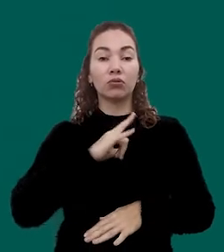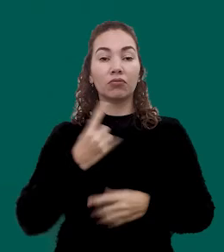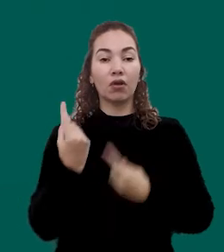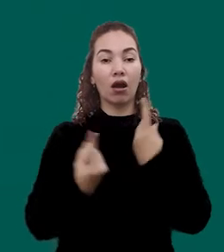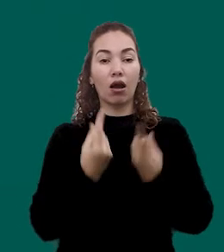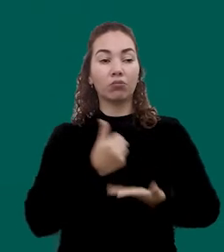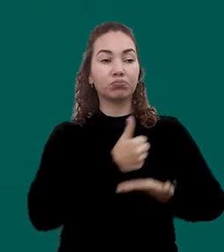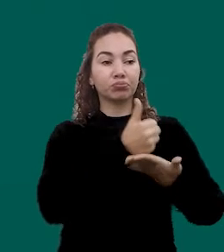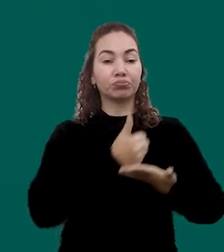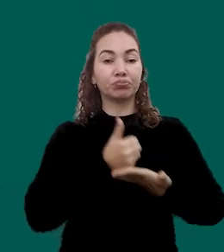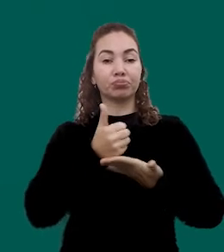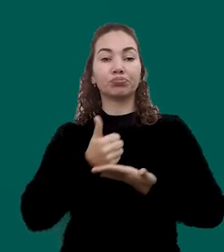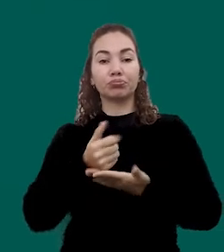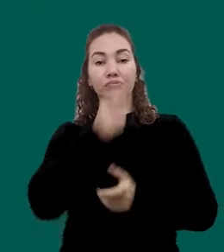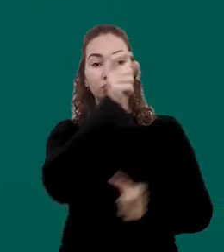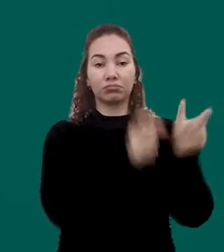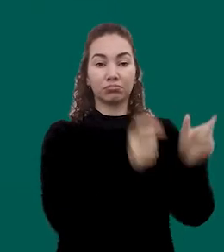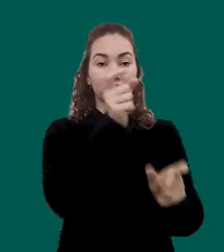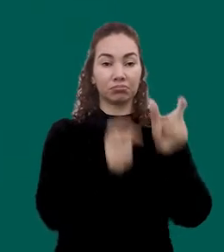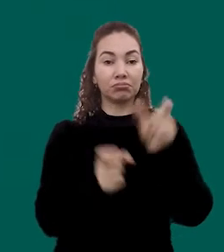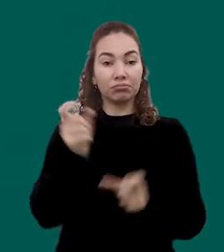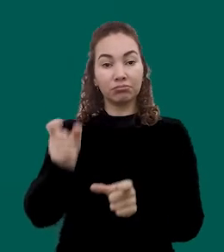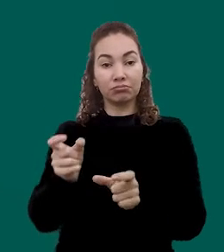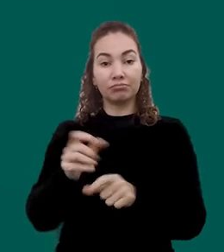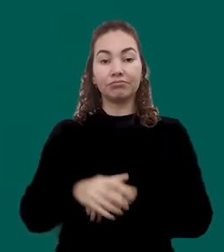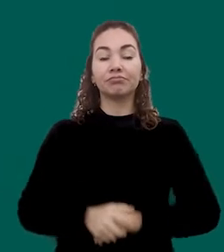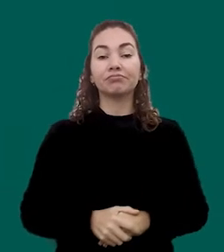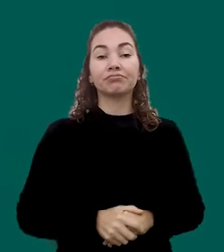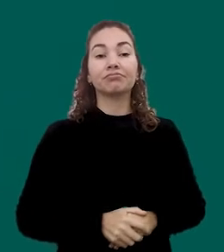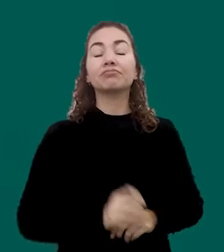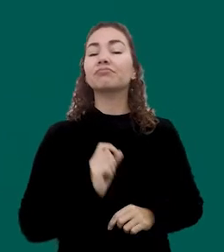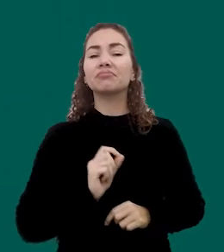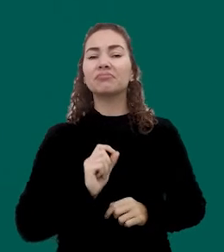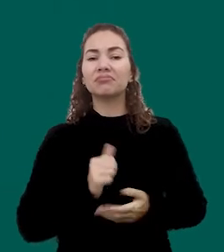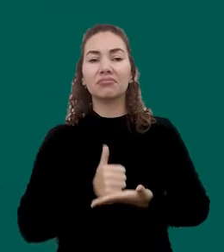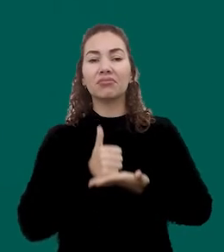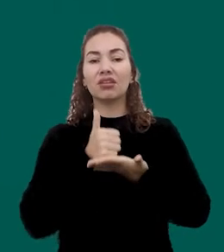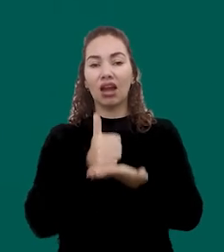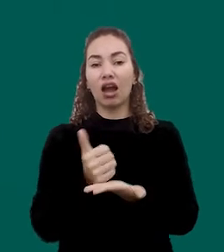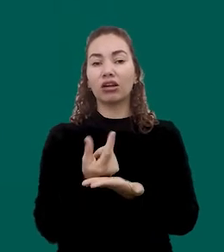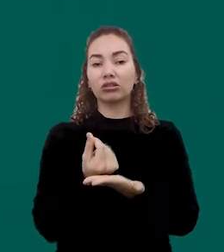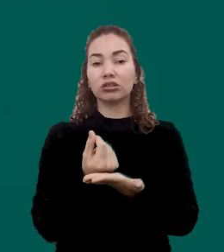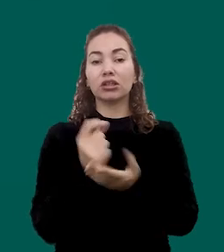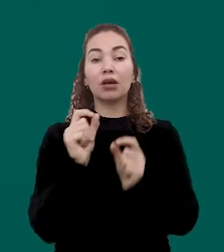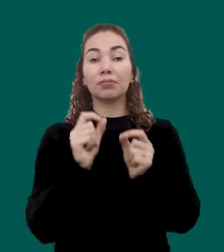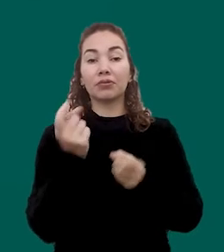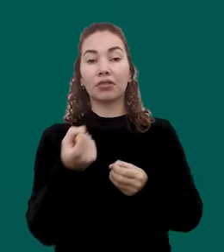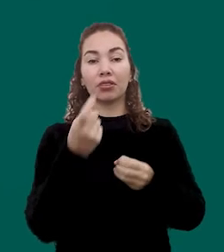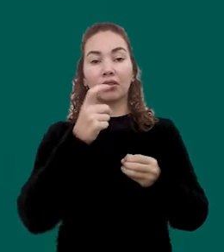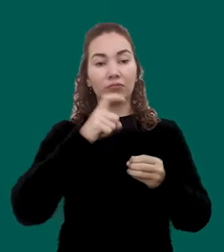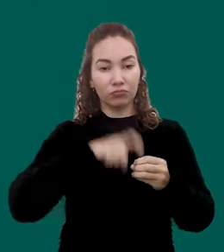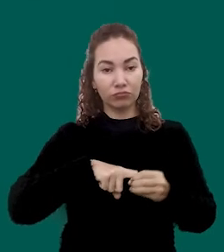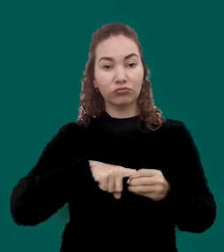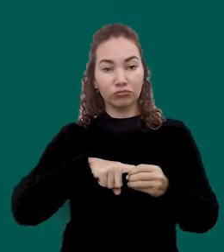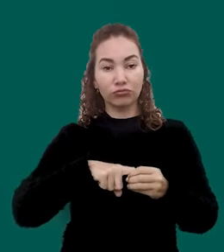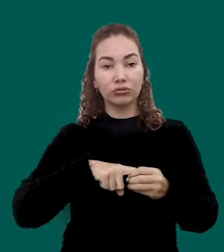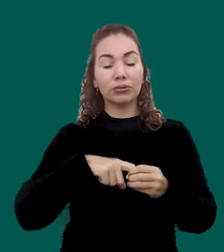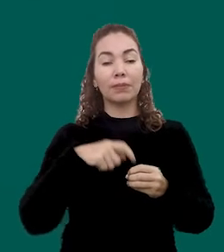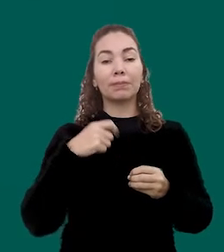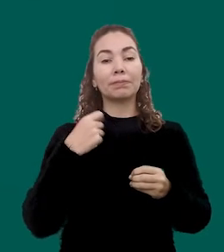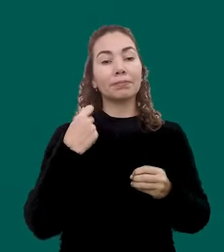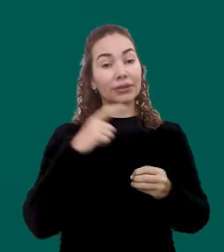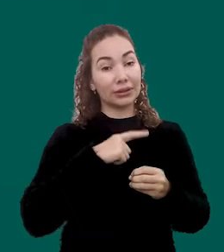para algumas pessoas. Esses auxílios, então, a devolução do auxílio emergencial, ele